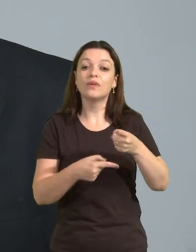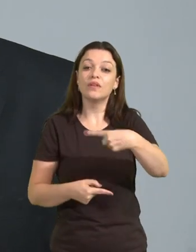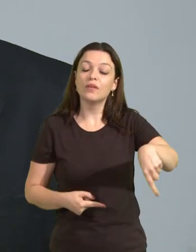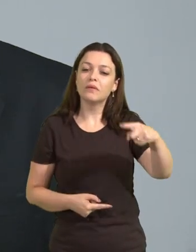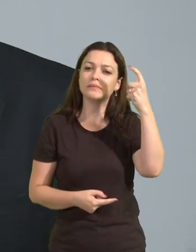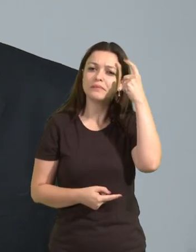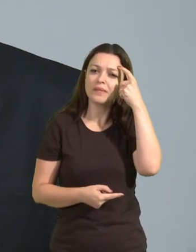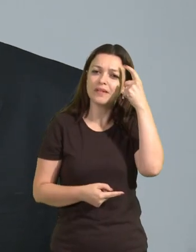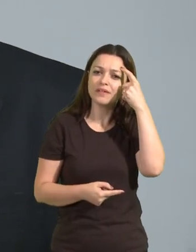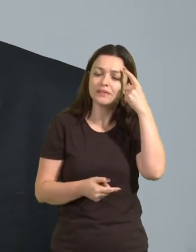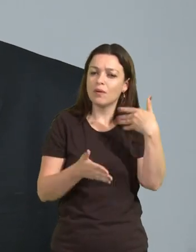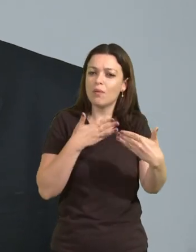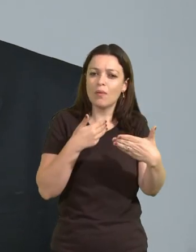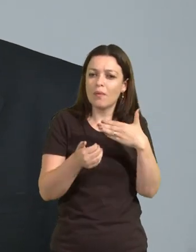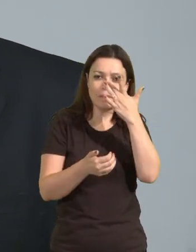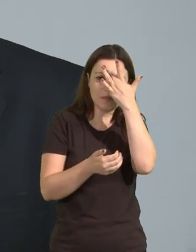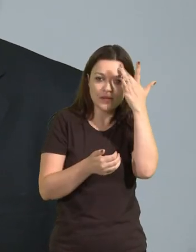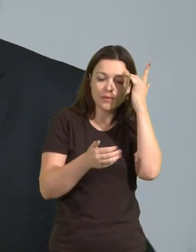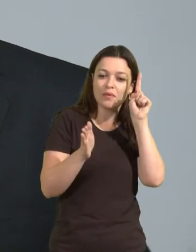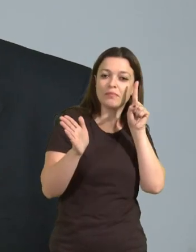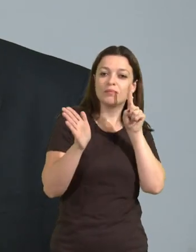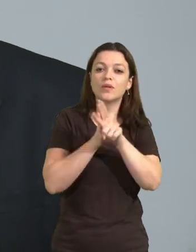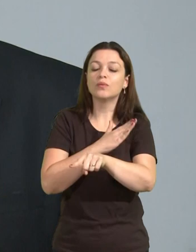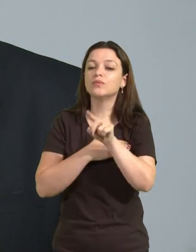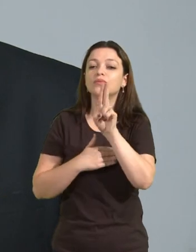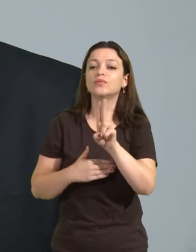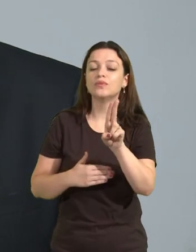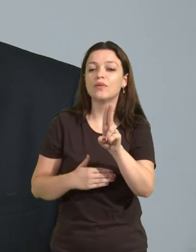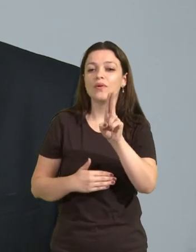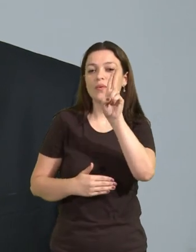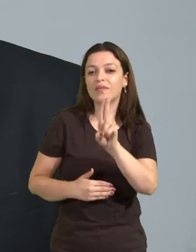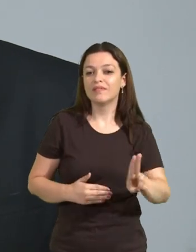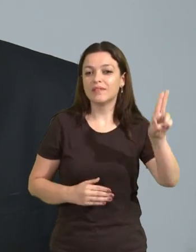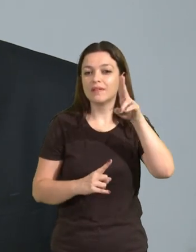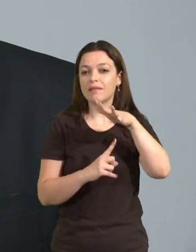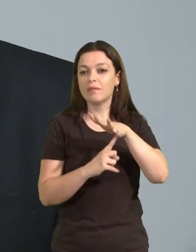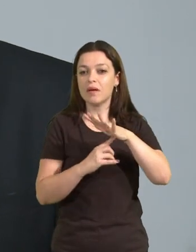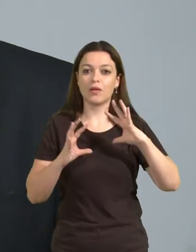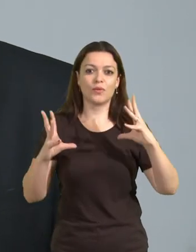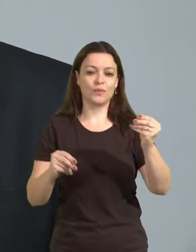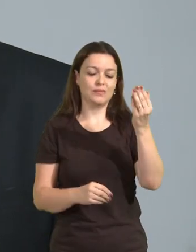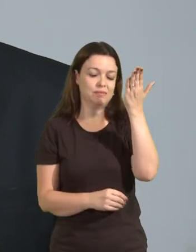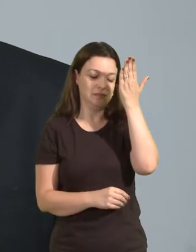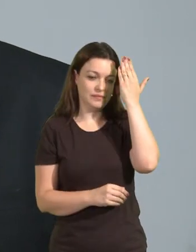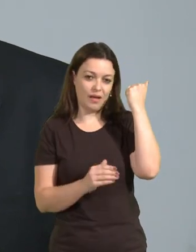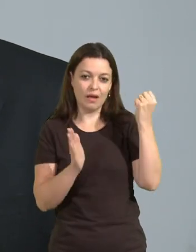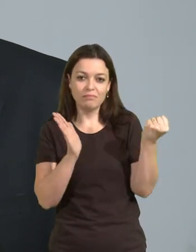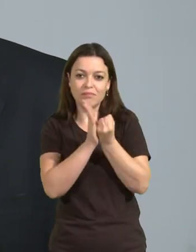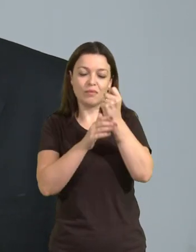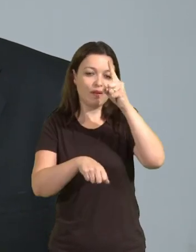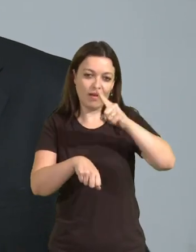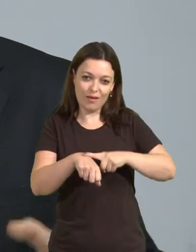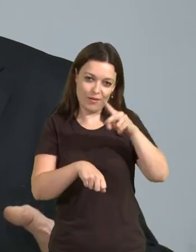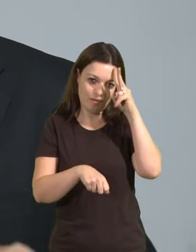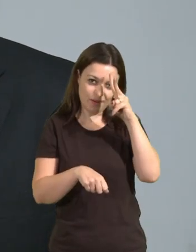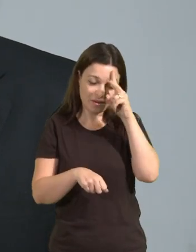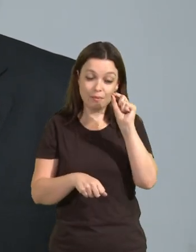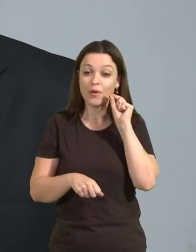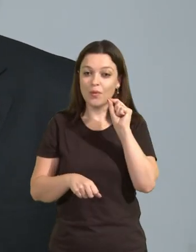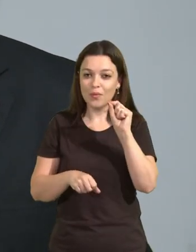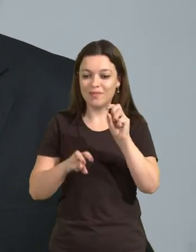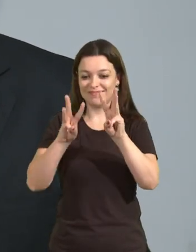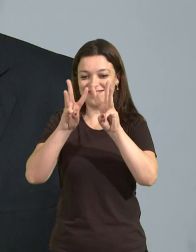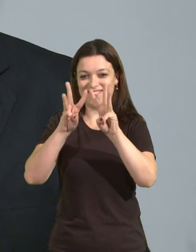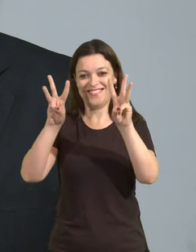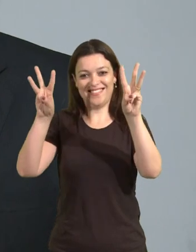e perguntamos para alguém sobre alguma universidade, a primeira lembrança que vem é